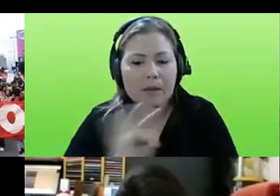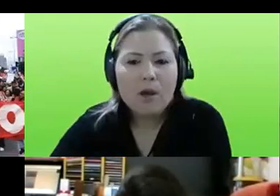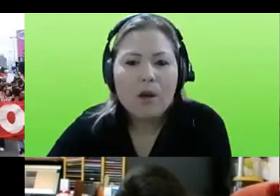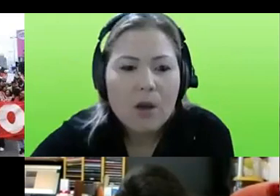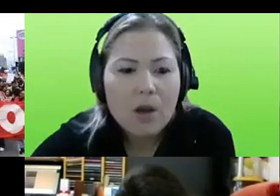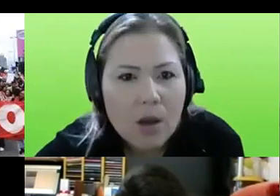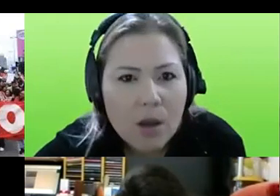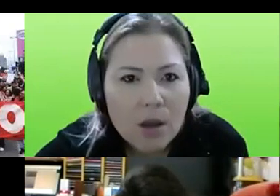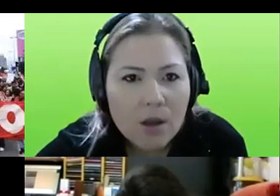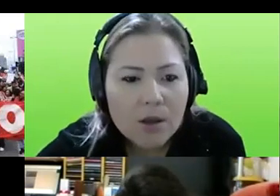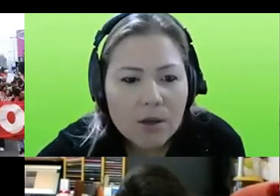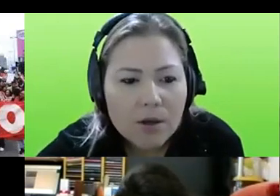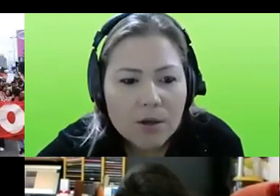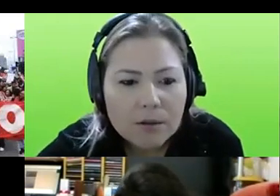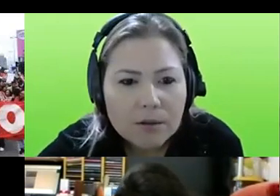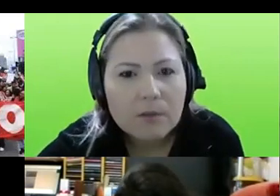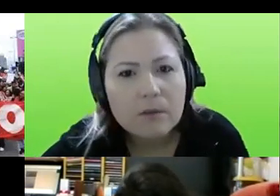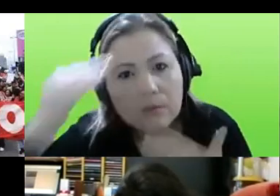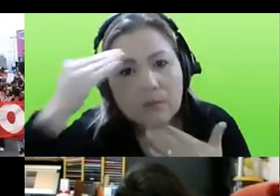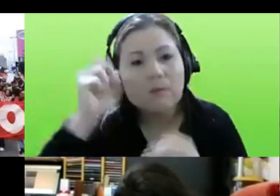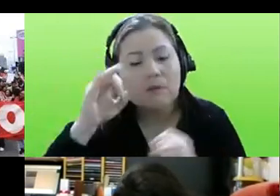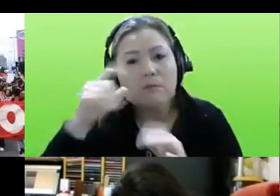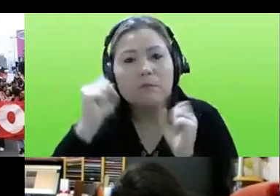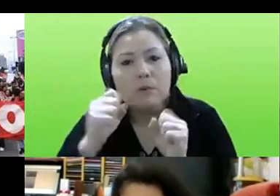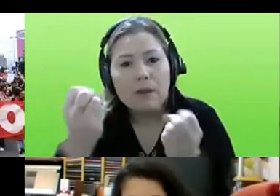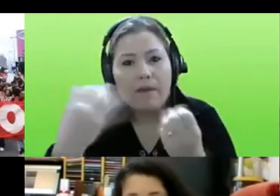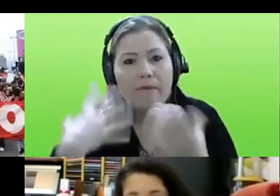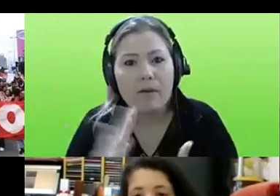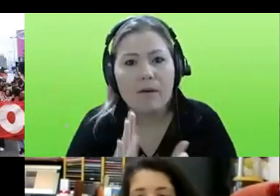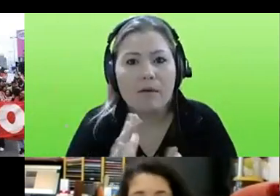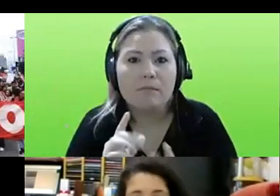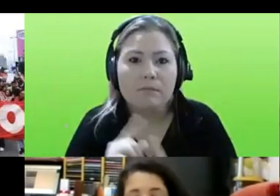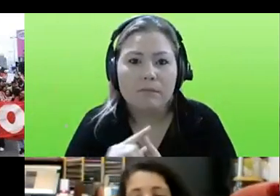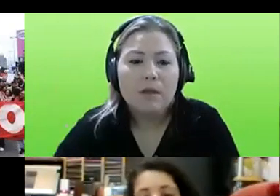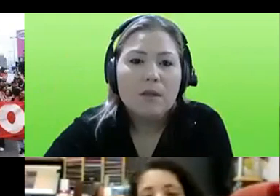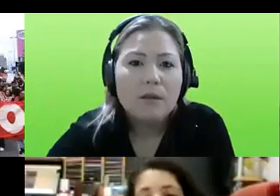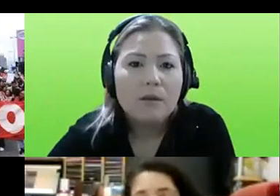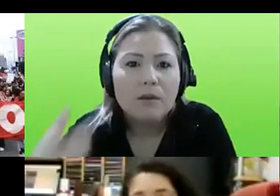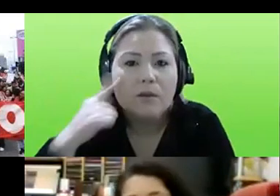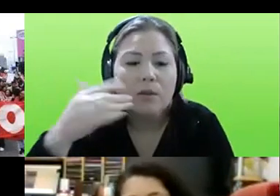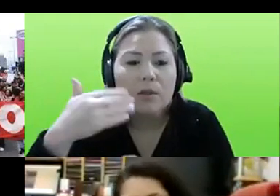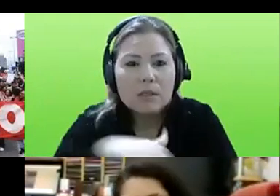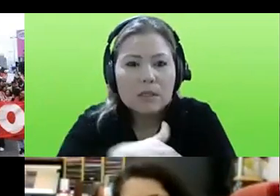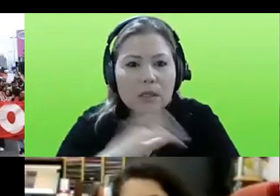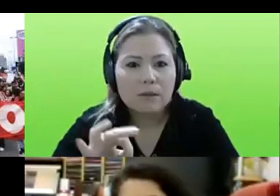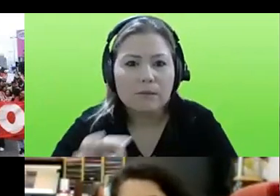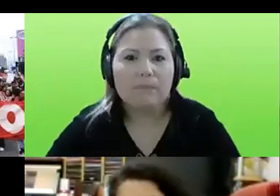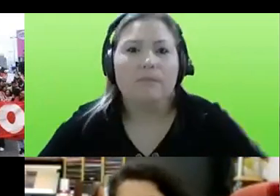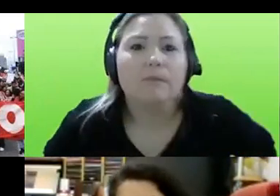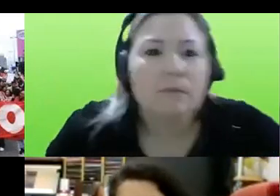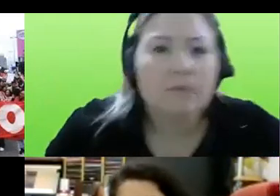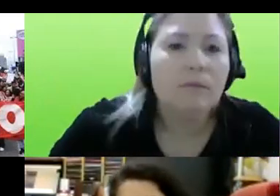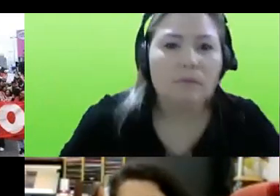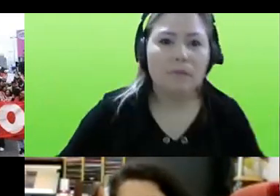ao meu pedido. Mas eu agradeceria se você pudesse me enviar, então, os endereços do pessoal que